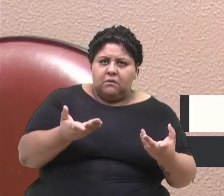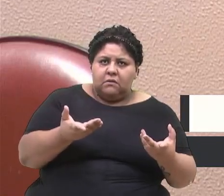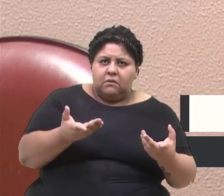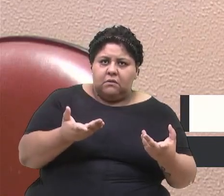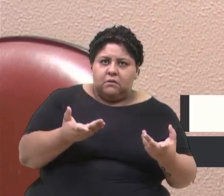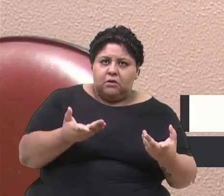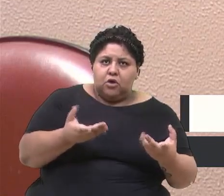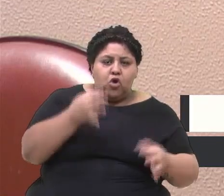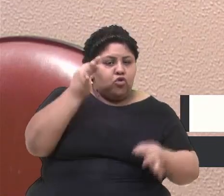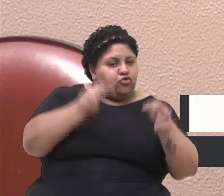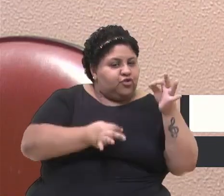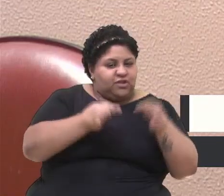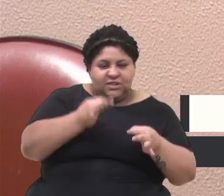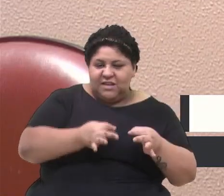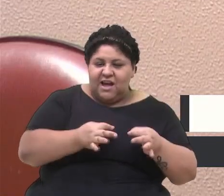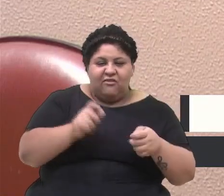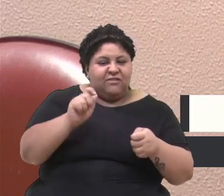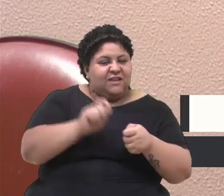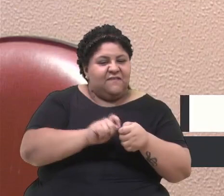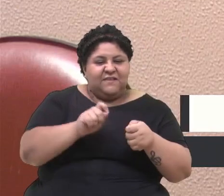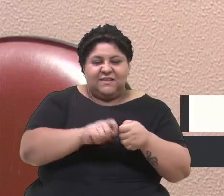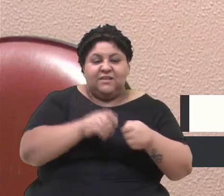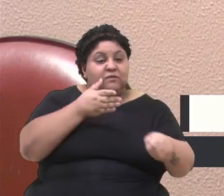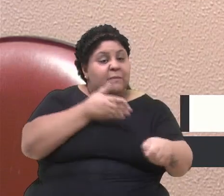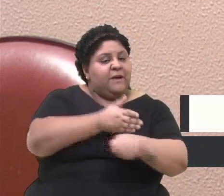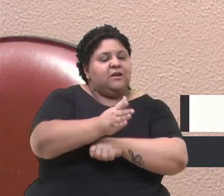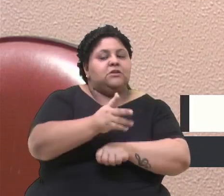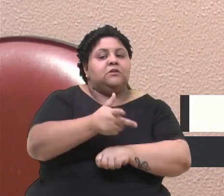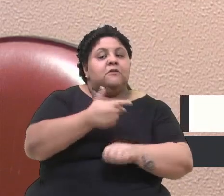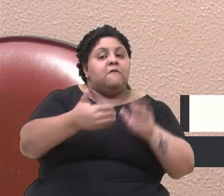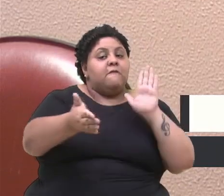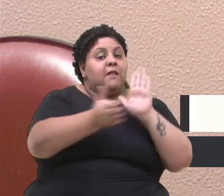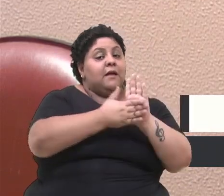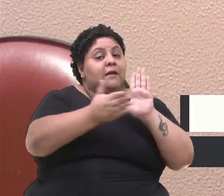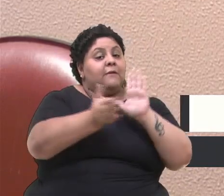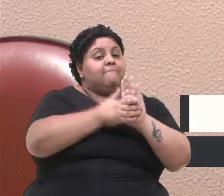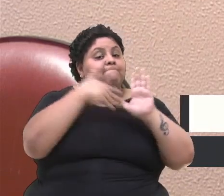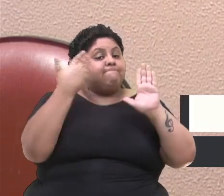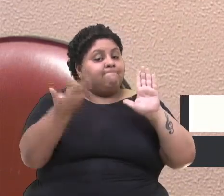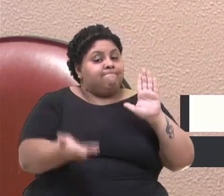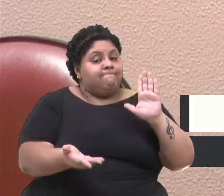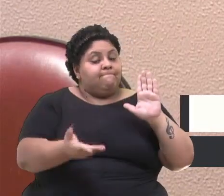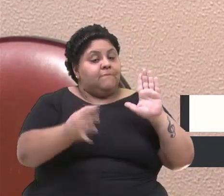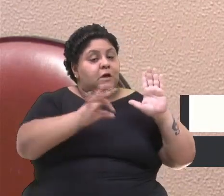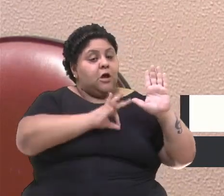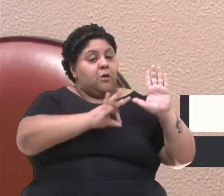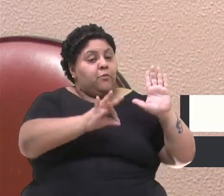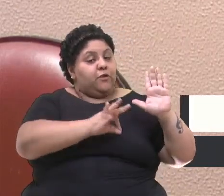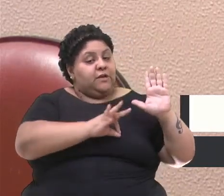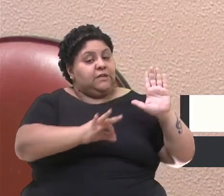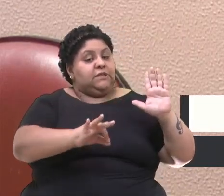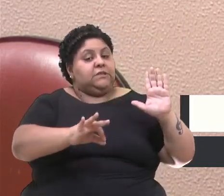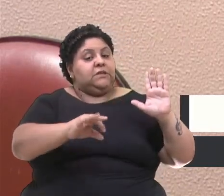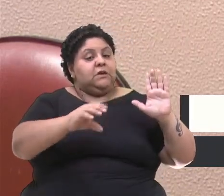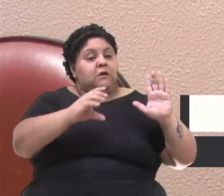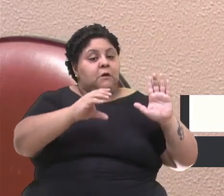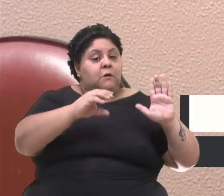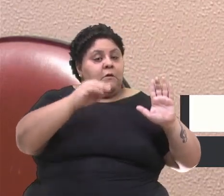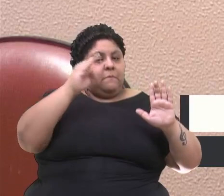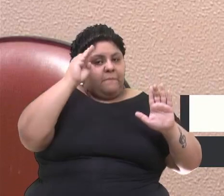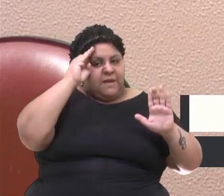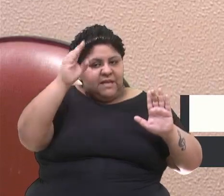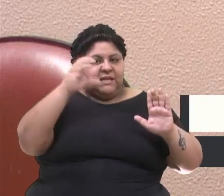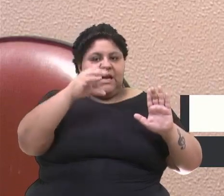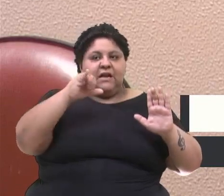o judiciário. Tem que deixar aqui registrado. Polícia Militar, mais uma vez, faz sua parte, a Polícia Civil faz sua parte, a Federal, quando